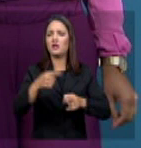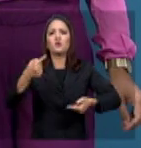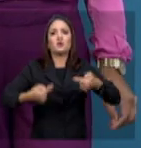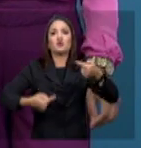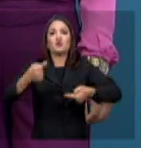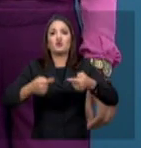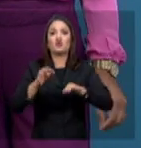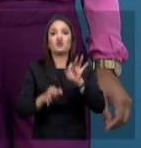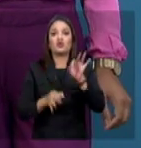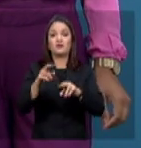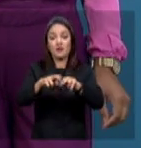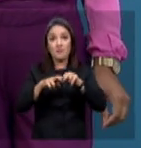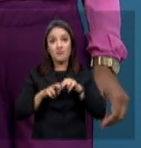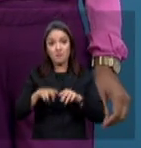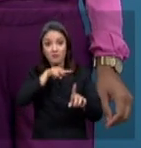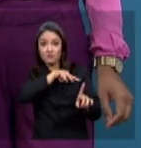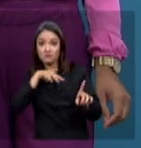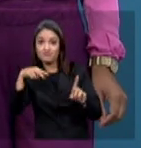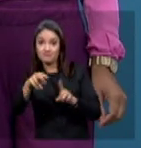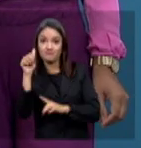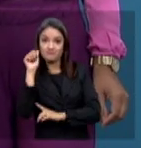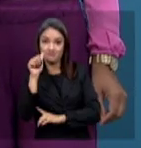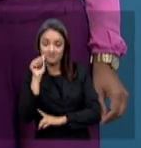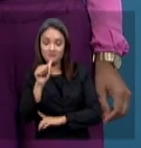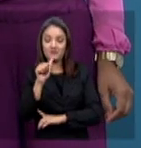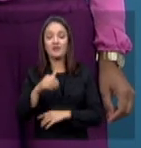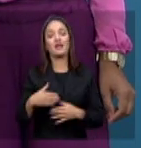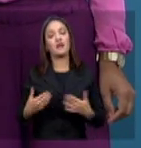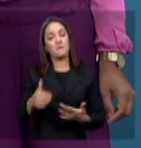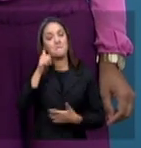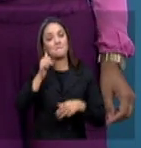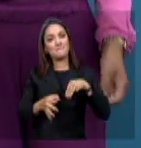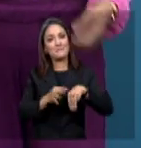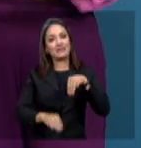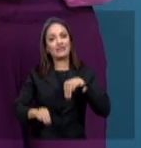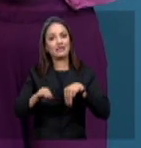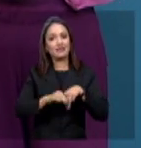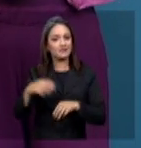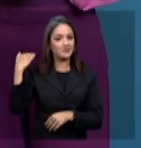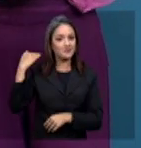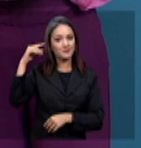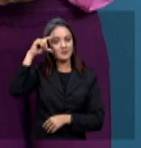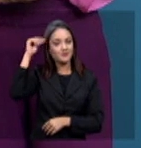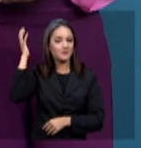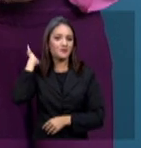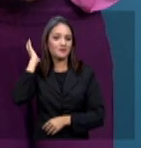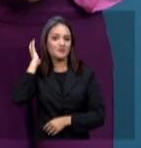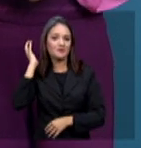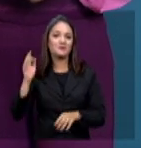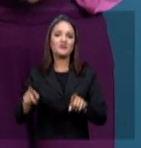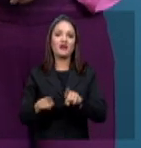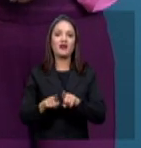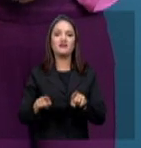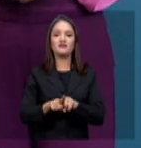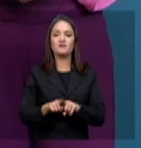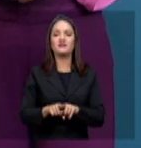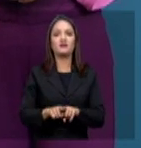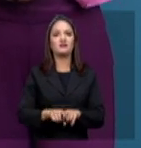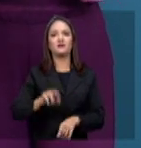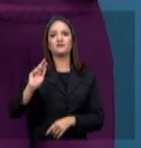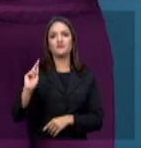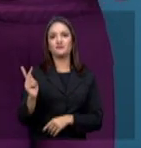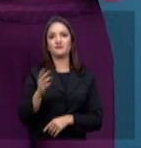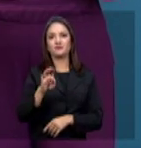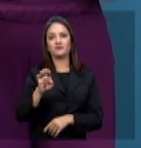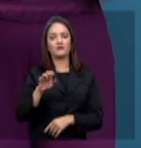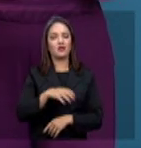olhar das mulheres idealizado pelas ministros do Supremo Cármen Lúcia Rosa Weber e da ministra aposentada Ellen Gracie